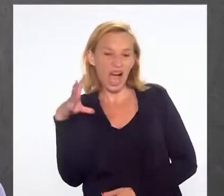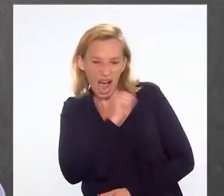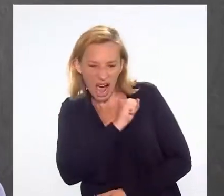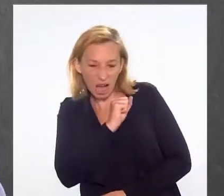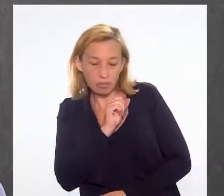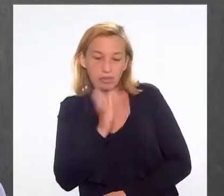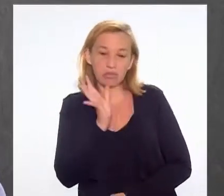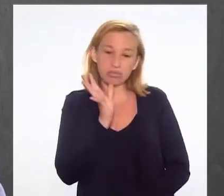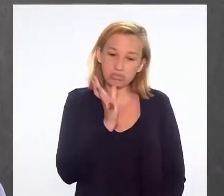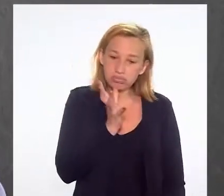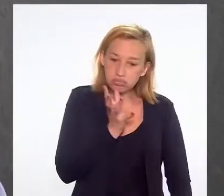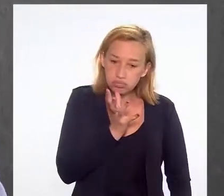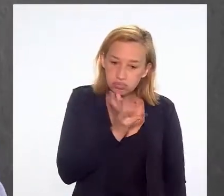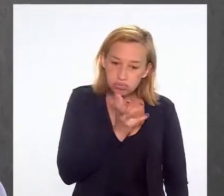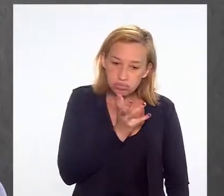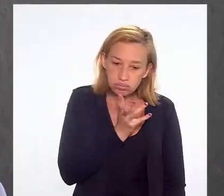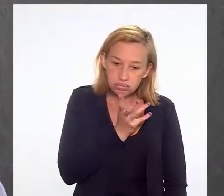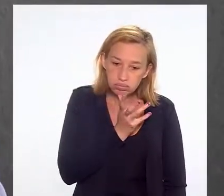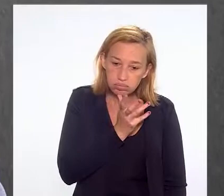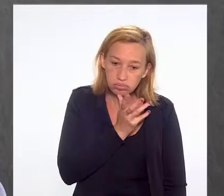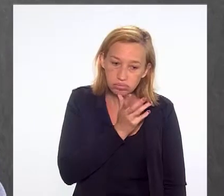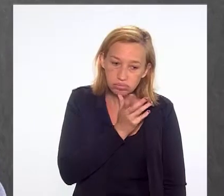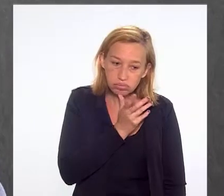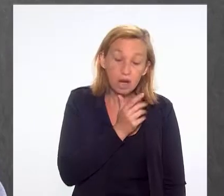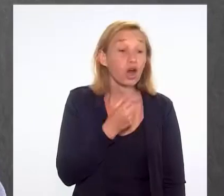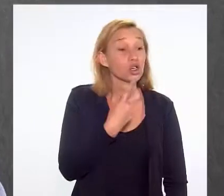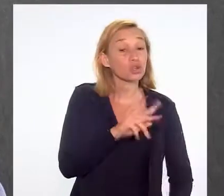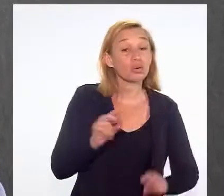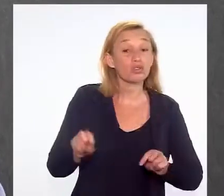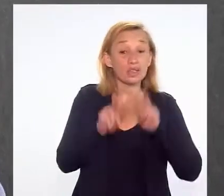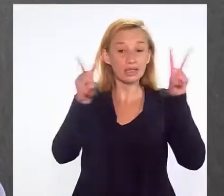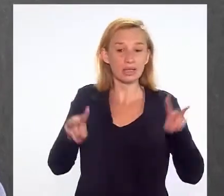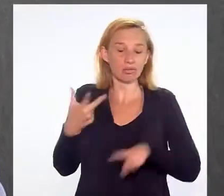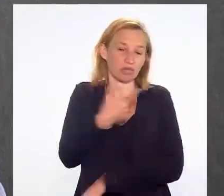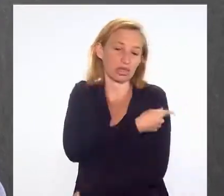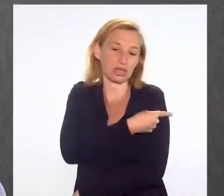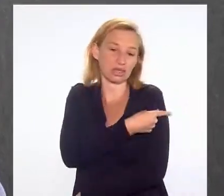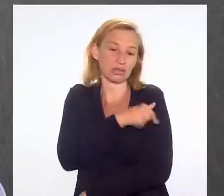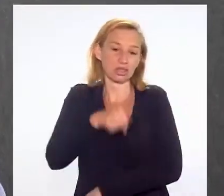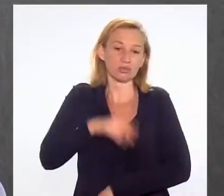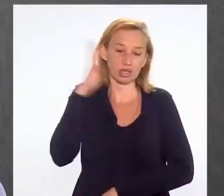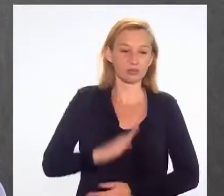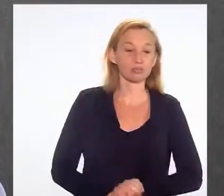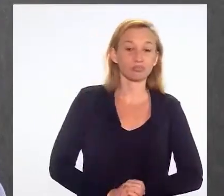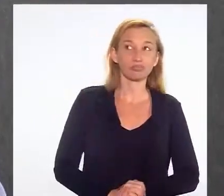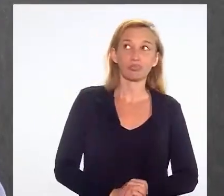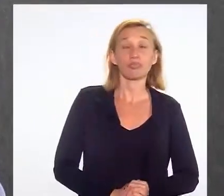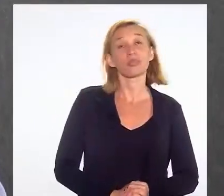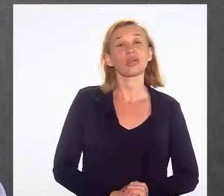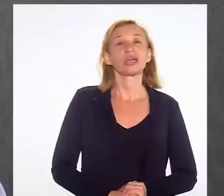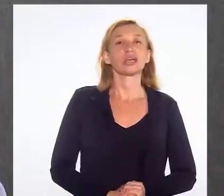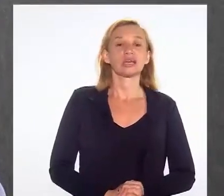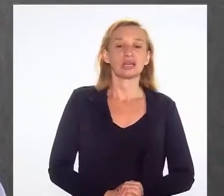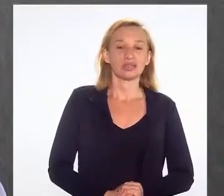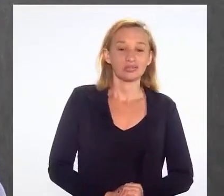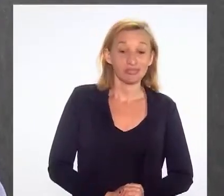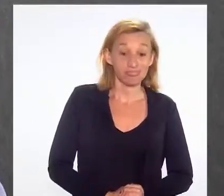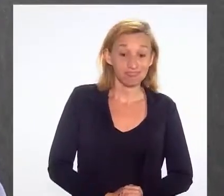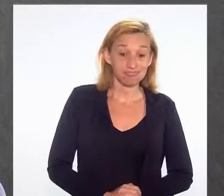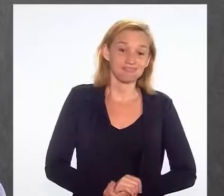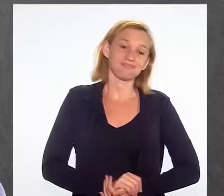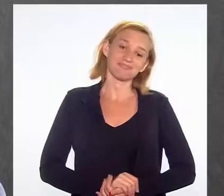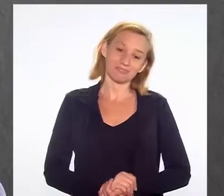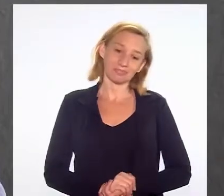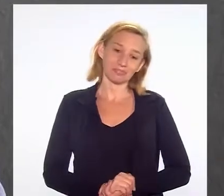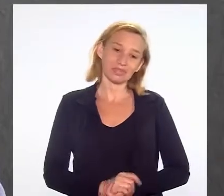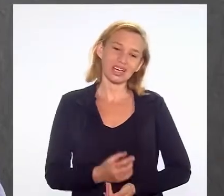ao ritmo de vacinação que tem ocorrido no Brasil? Está dentro do esperado? Está muito lento ainda? Precisa melhorar? Qual é a visão que você